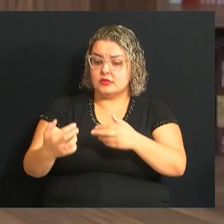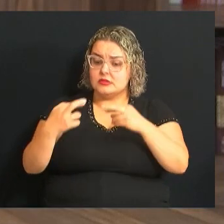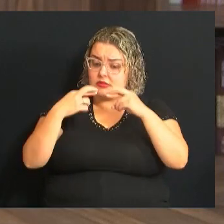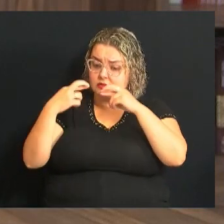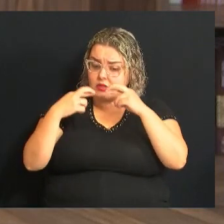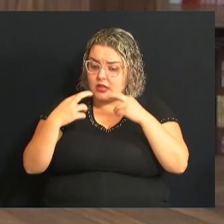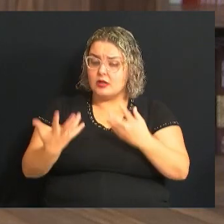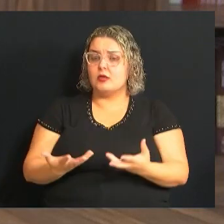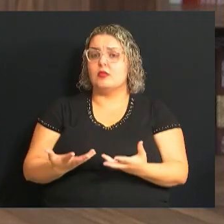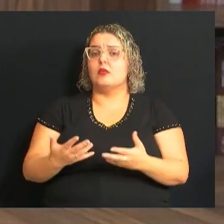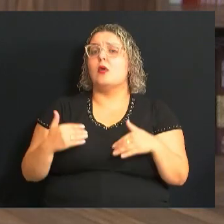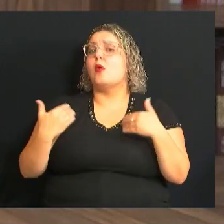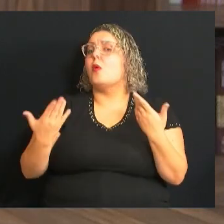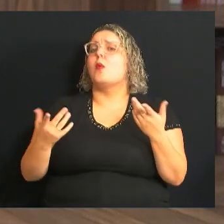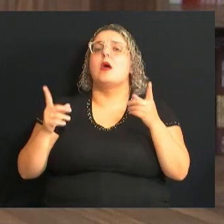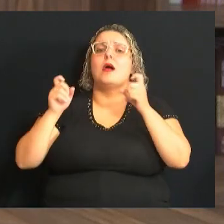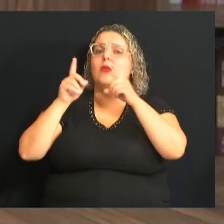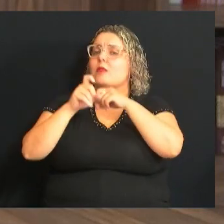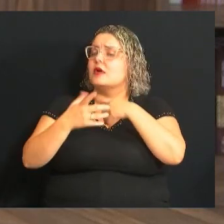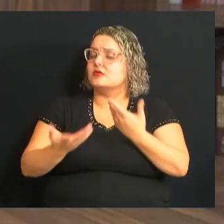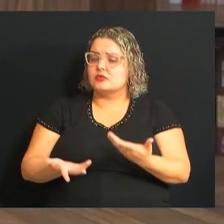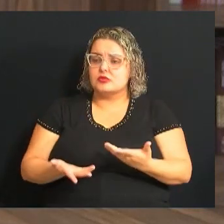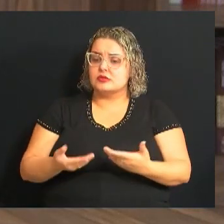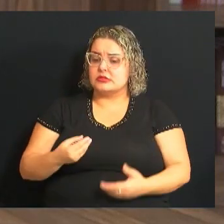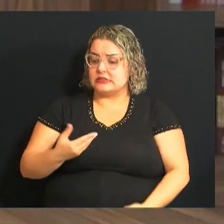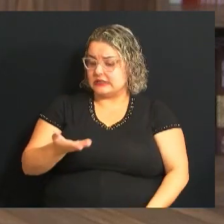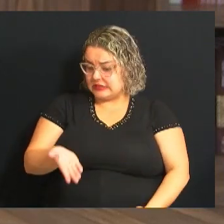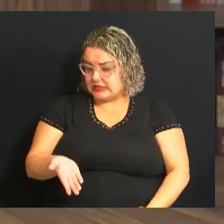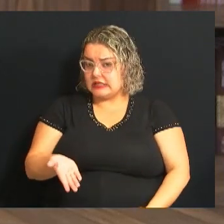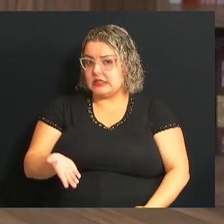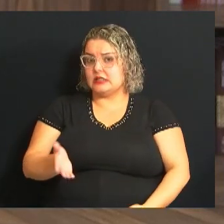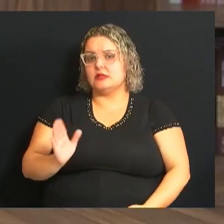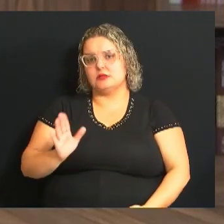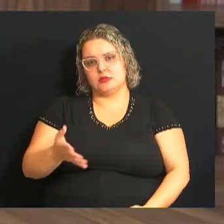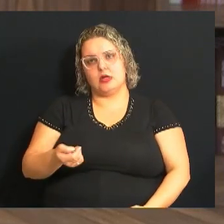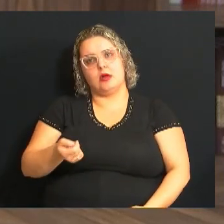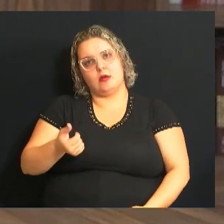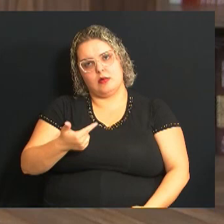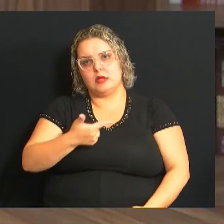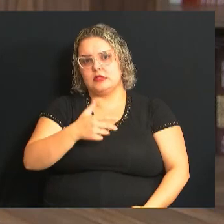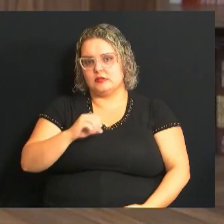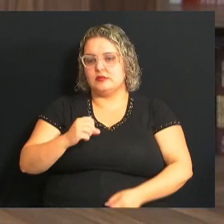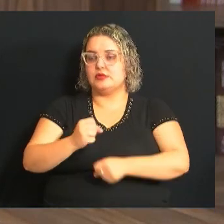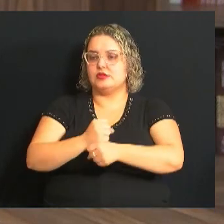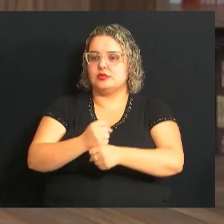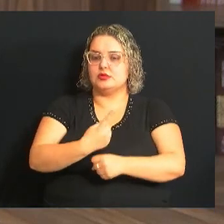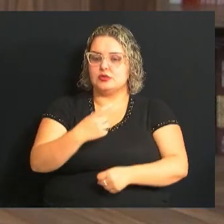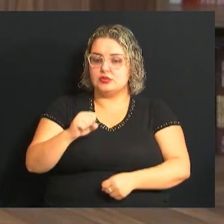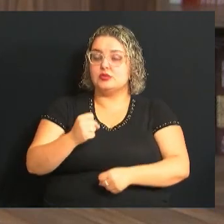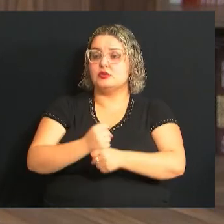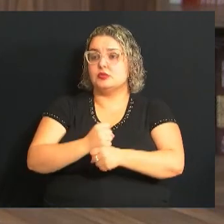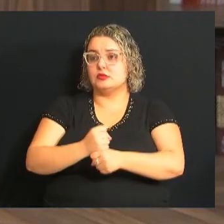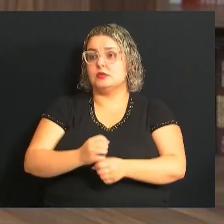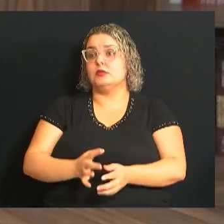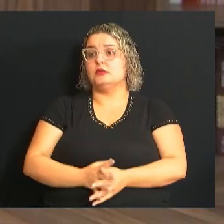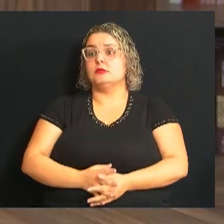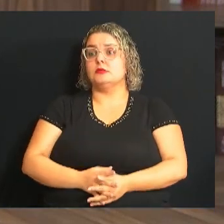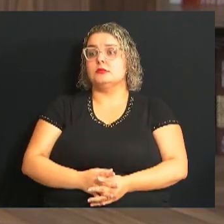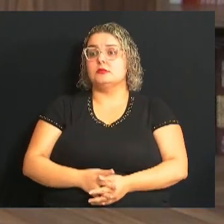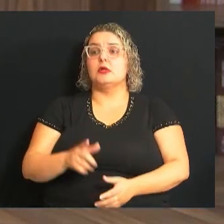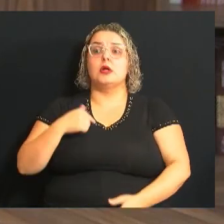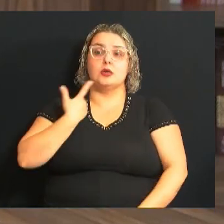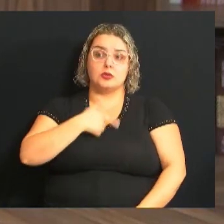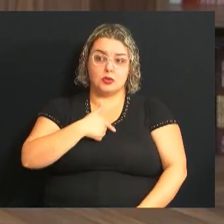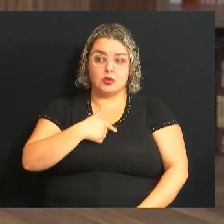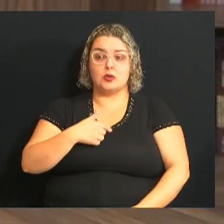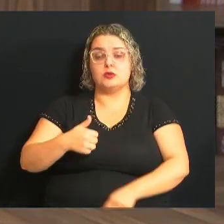analisada? Qual a complicação dela aí que já está aí há quase 20 anos, 18 anos, como você falou? Nós juristas